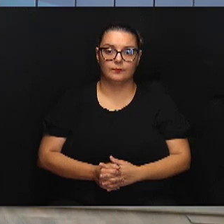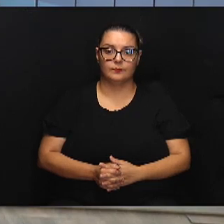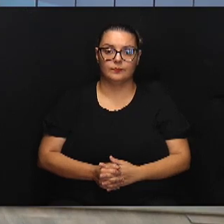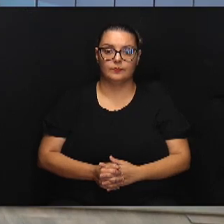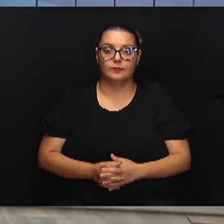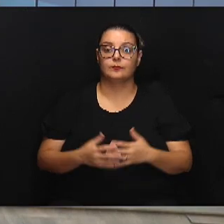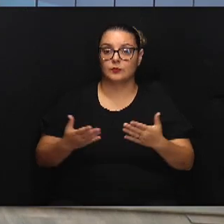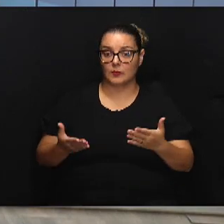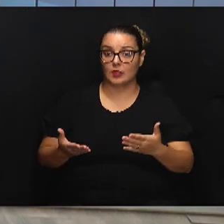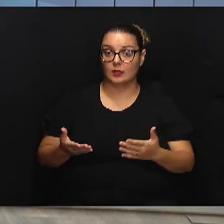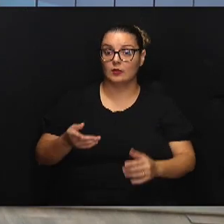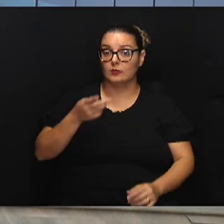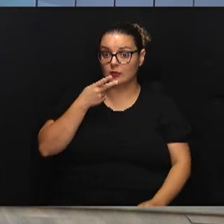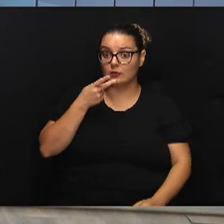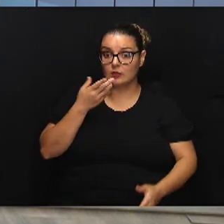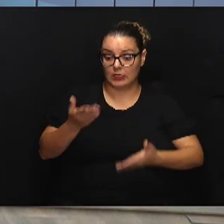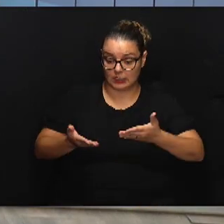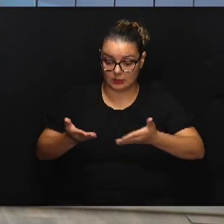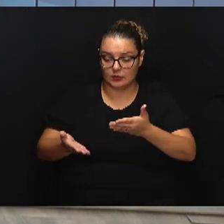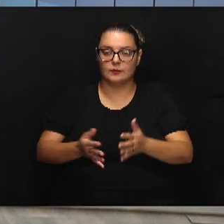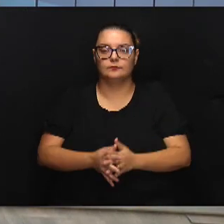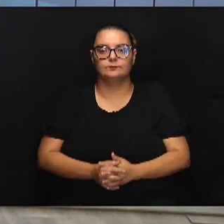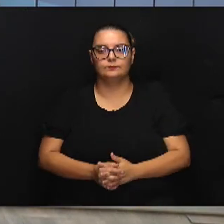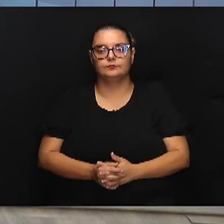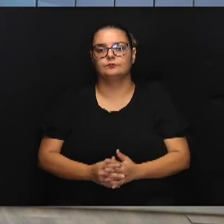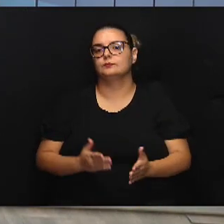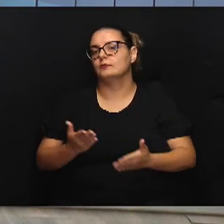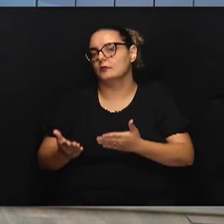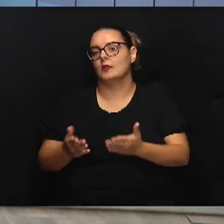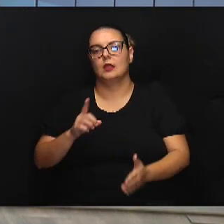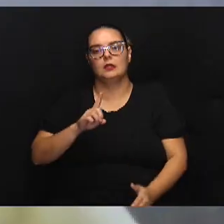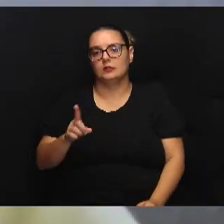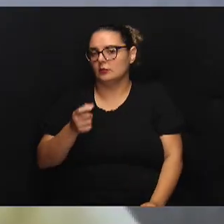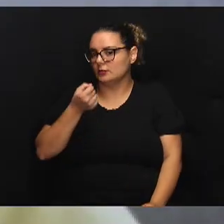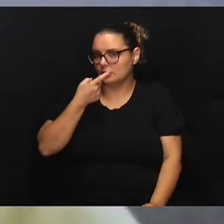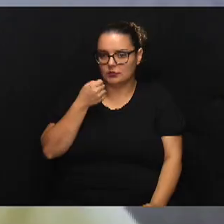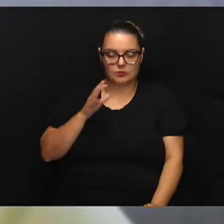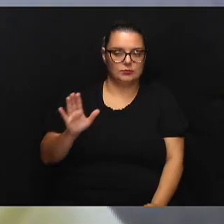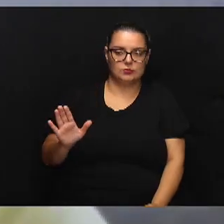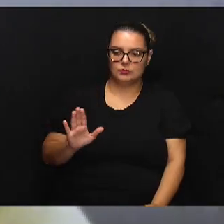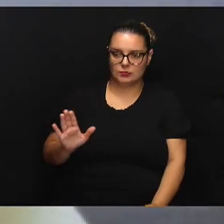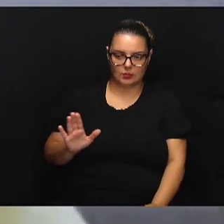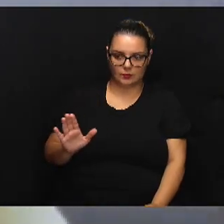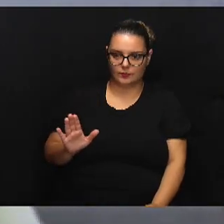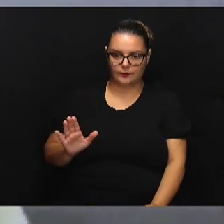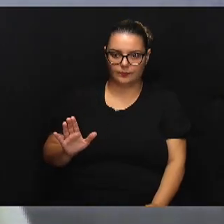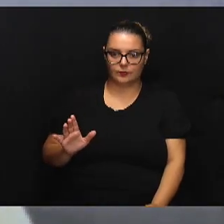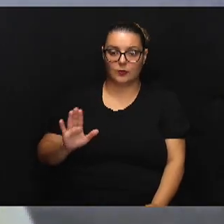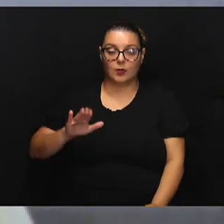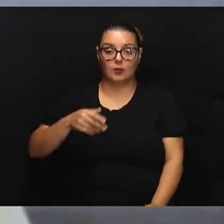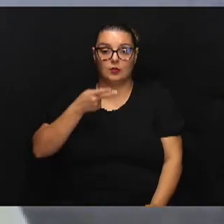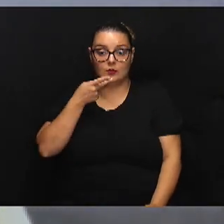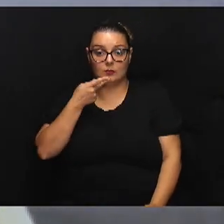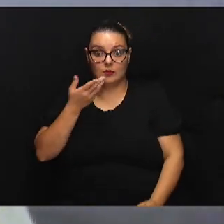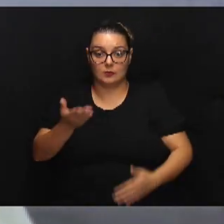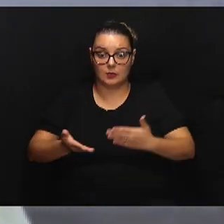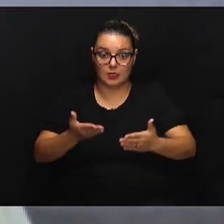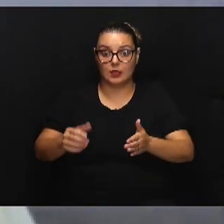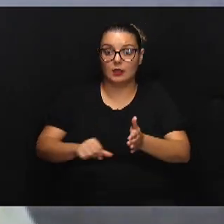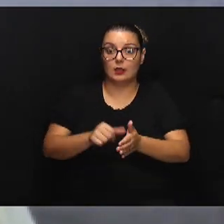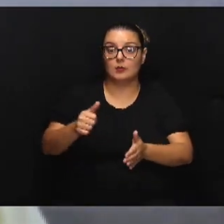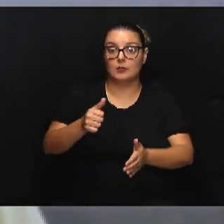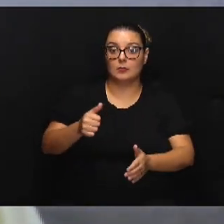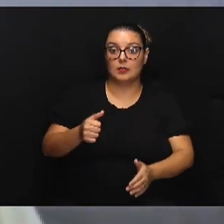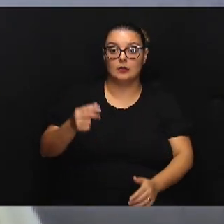Então tá, vamos falar de tratamento. Tratamento não é só medicamentoso, tá? Quando nós falamos em tratamento, a primeira coisa que